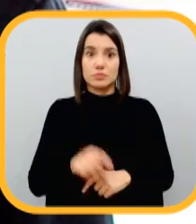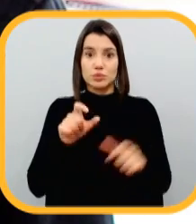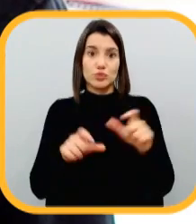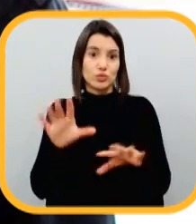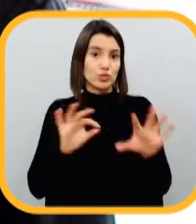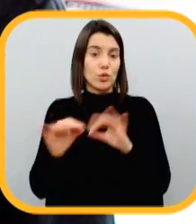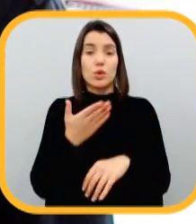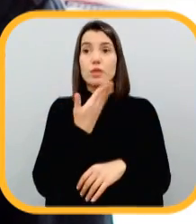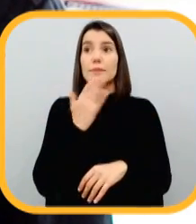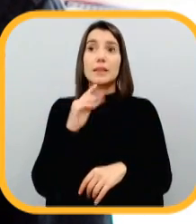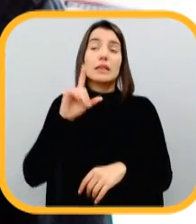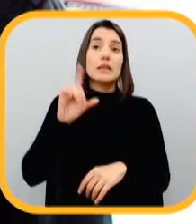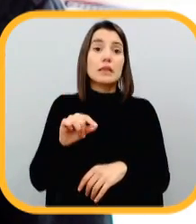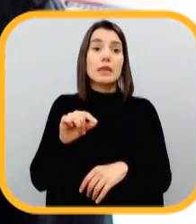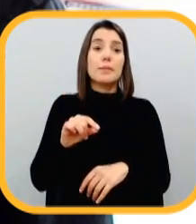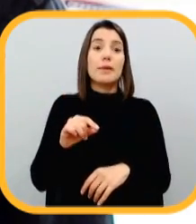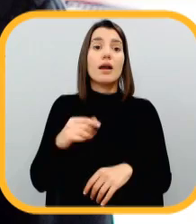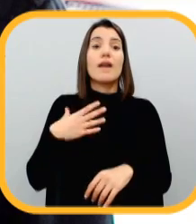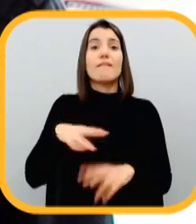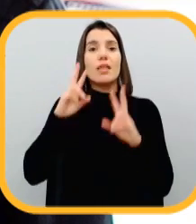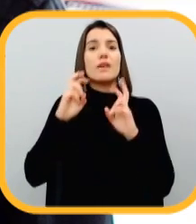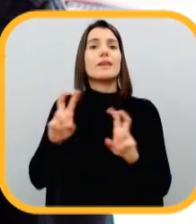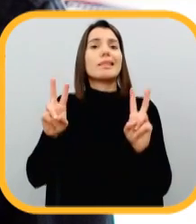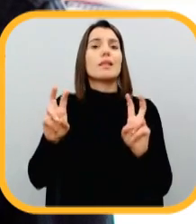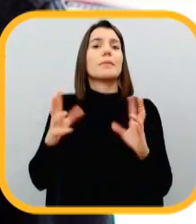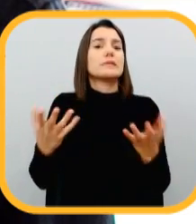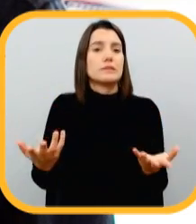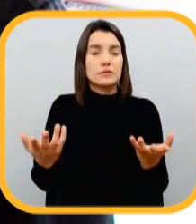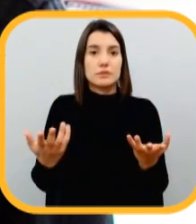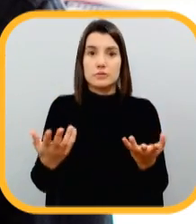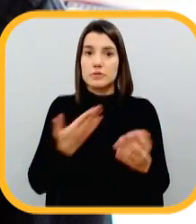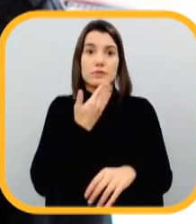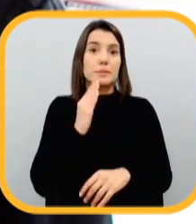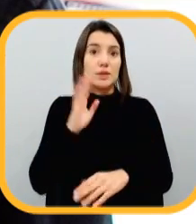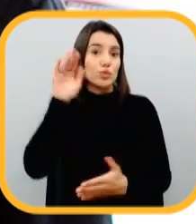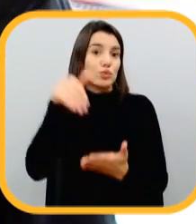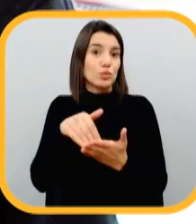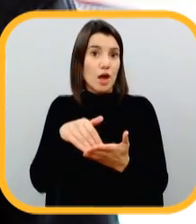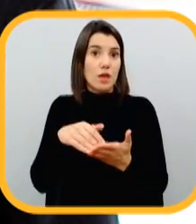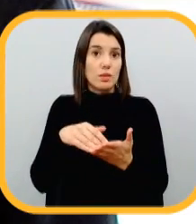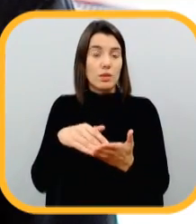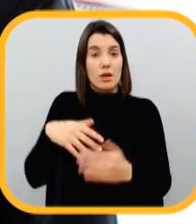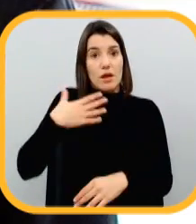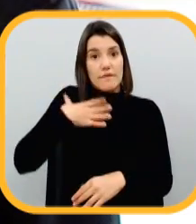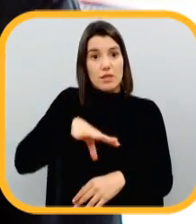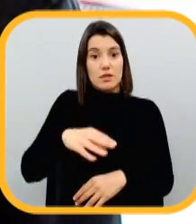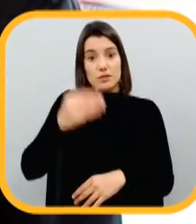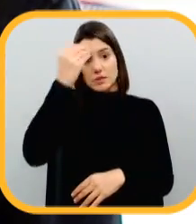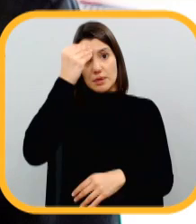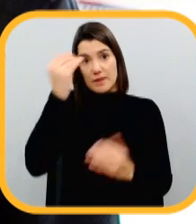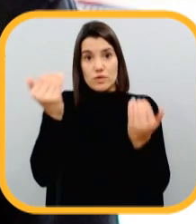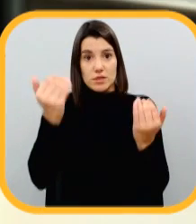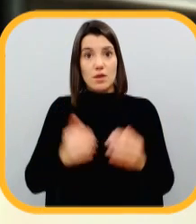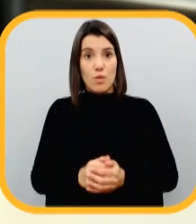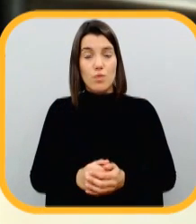A escolha da amostra depende, portanto, também daquilo que nós estamos a investigar. Okay? Depende do resultado ao qual